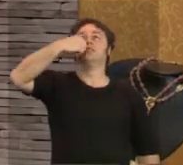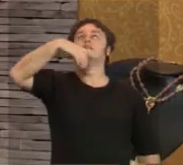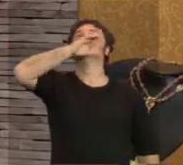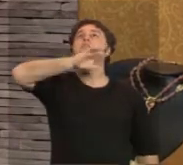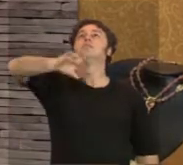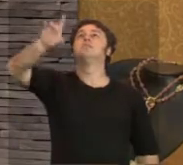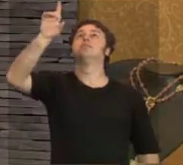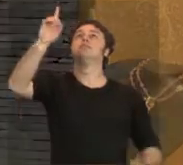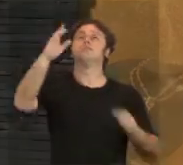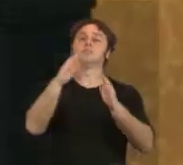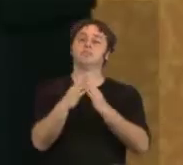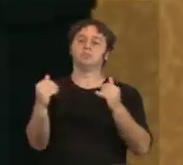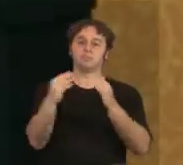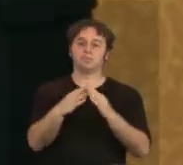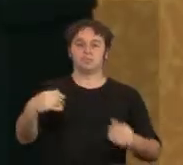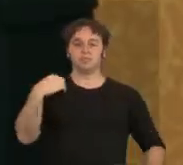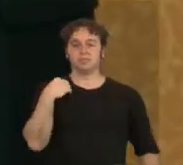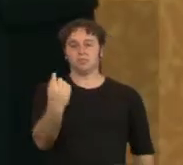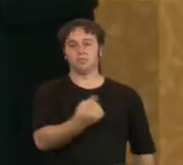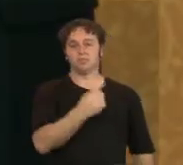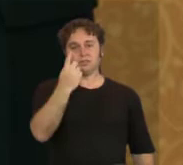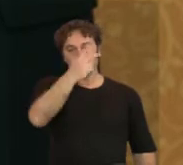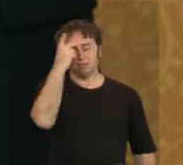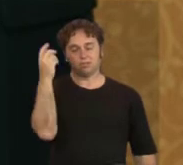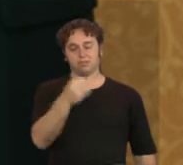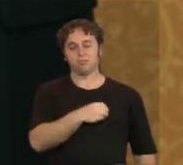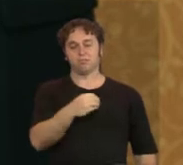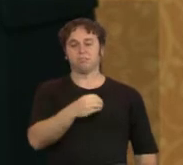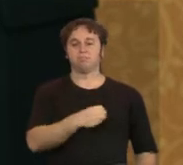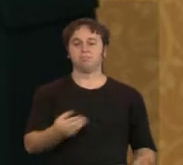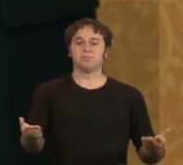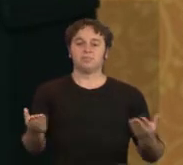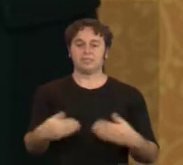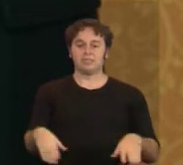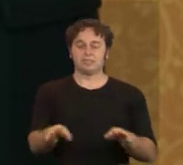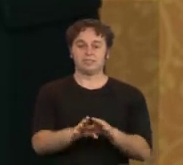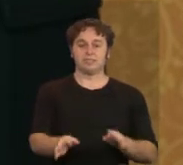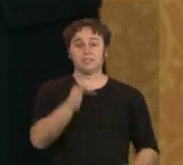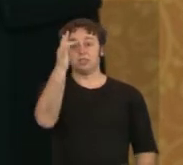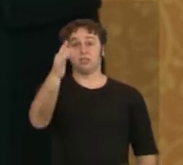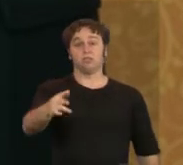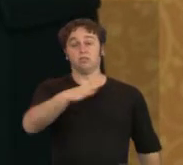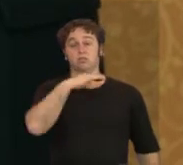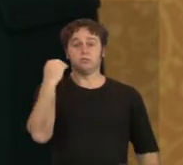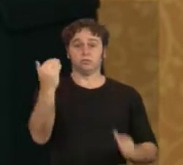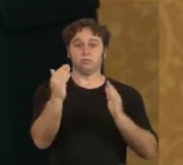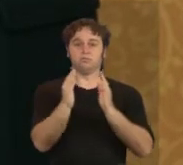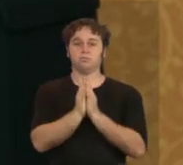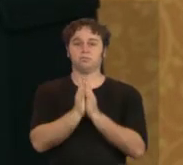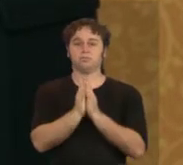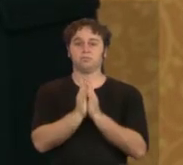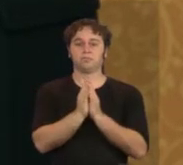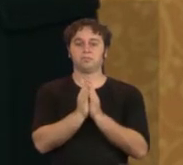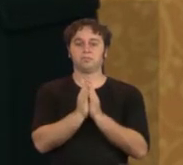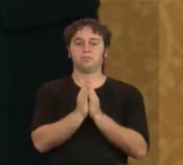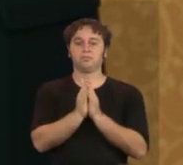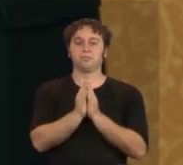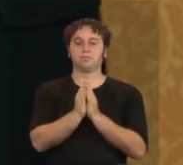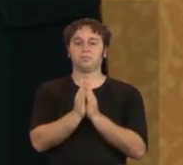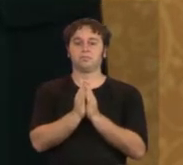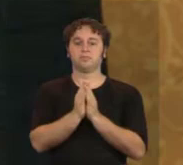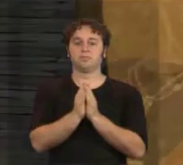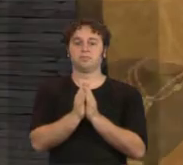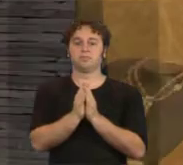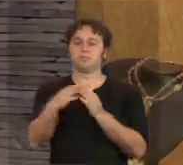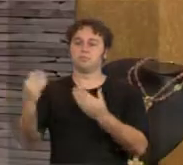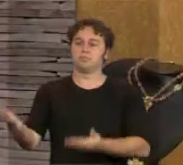ventre, Jesus. Santa Maria, Mãe de Deus, rogai por nós, pecadores, agora e na hora de nossa morte.